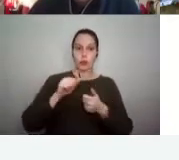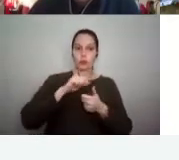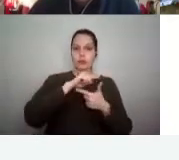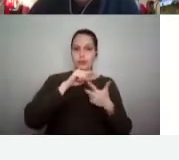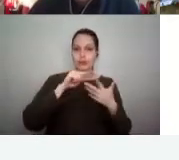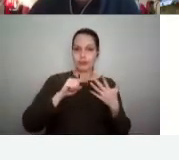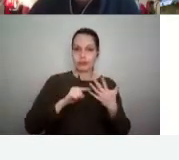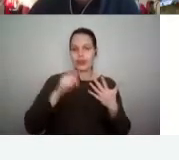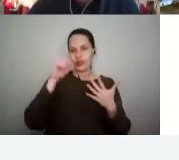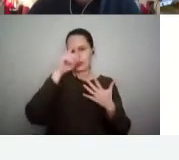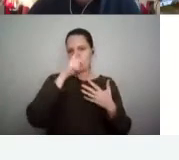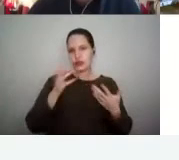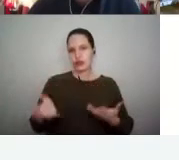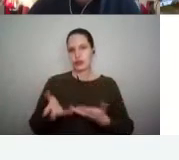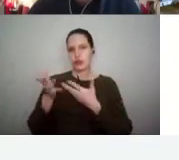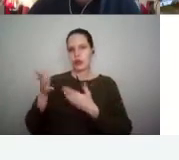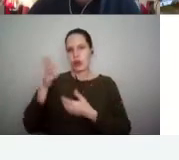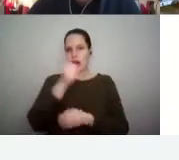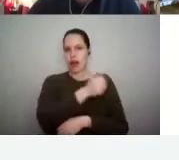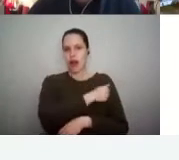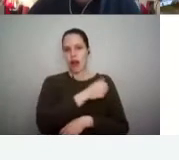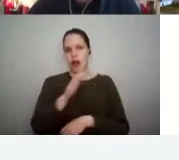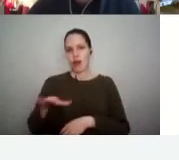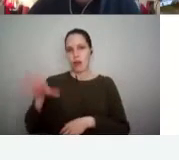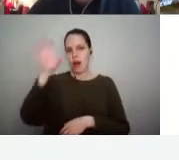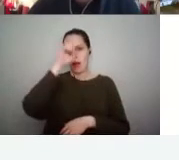aprender. Pode passar.